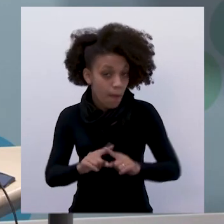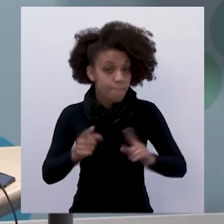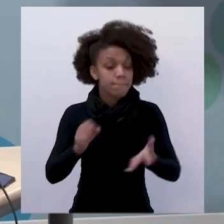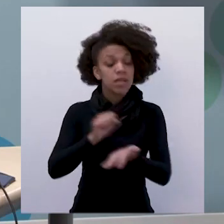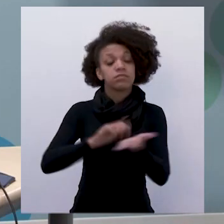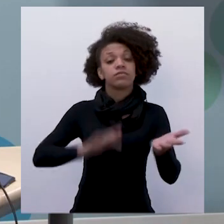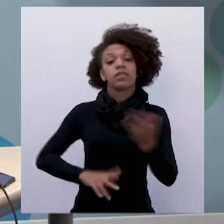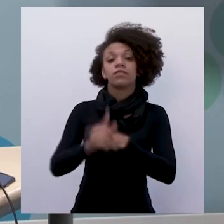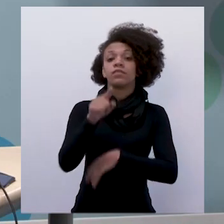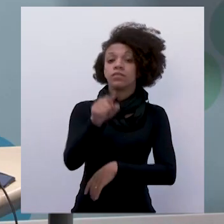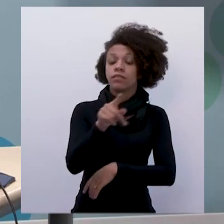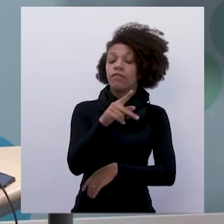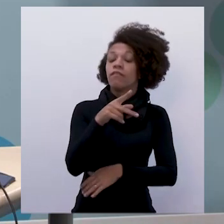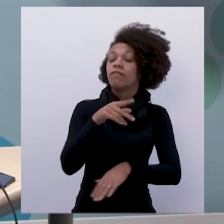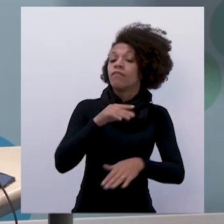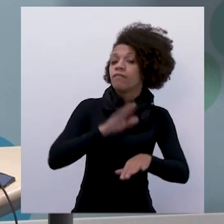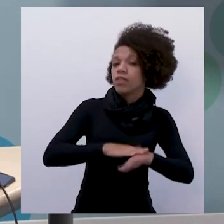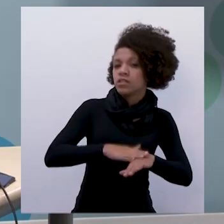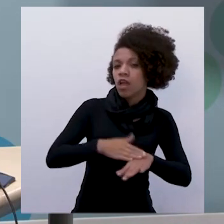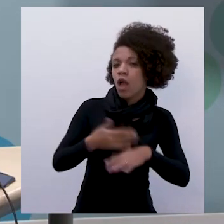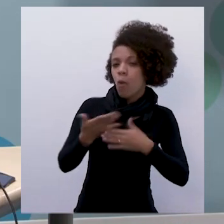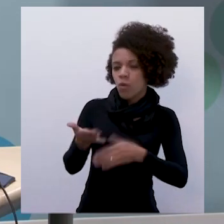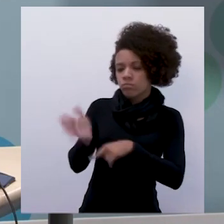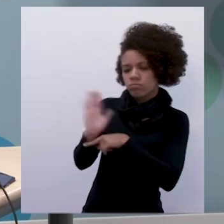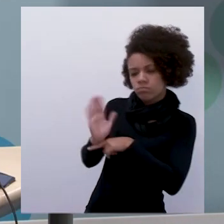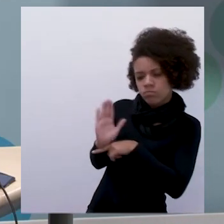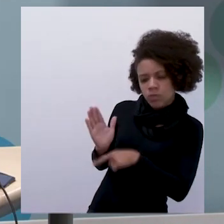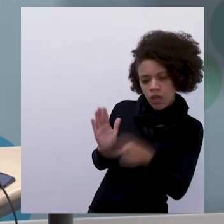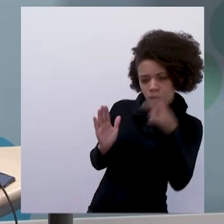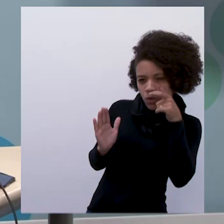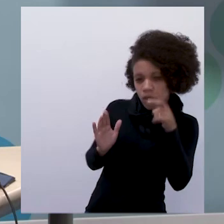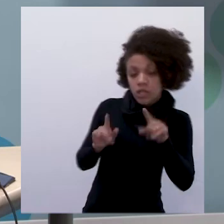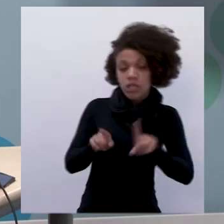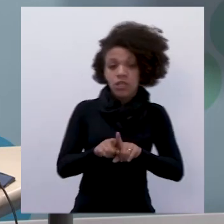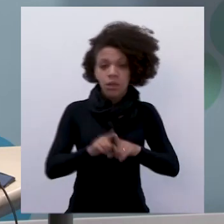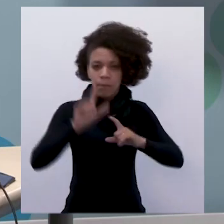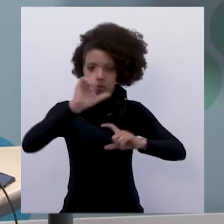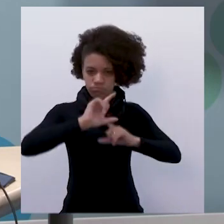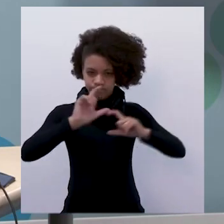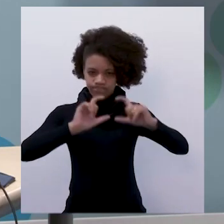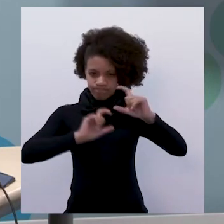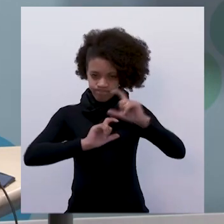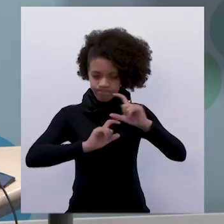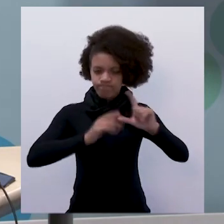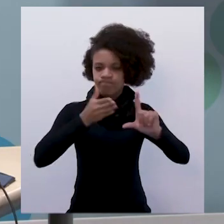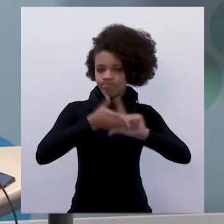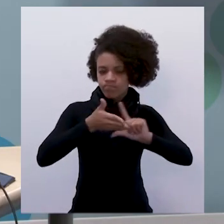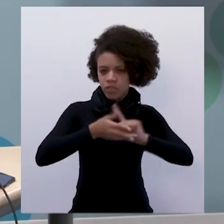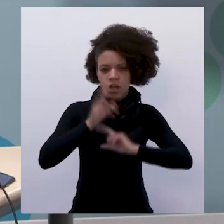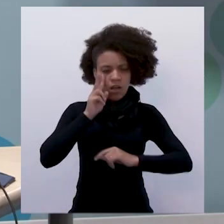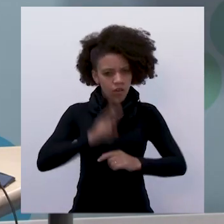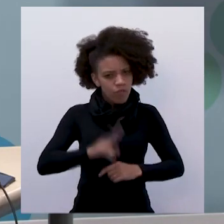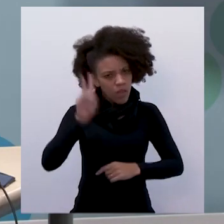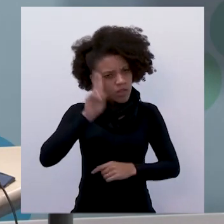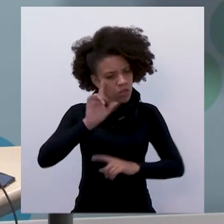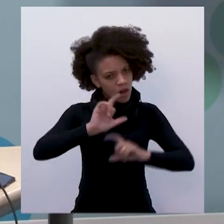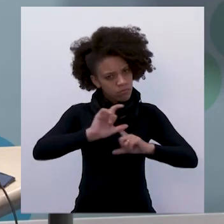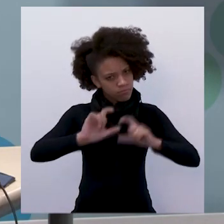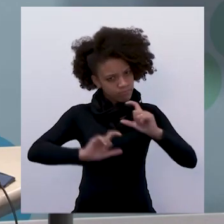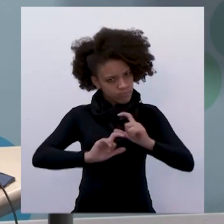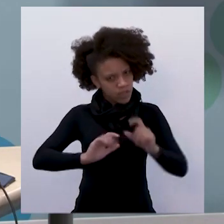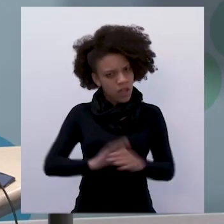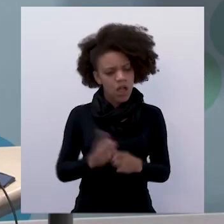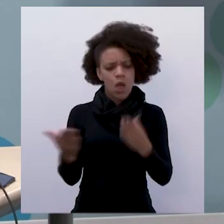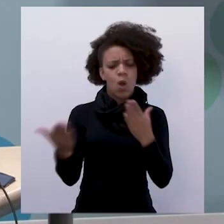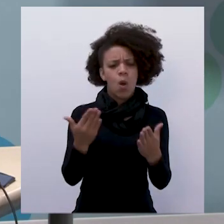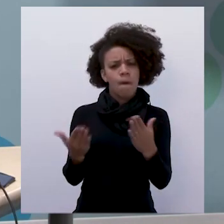vão fazer ao assistir o filme ou também acessar os quadrinhos, né, ver aí a história em quadrinhos, é comparar a